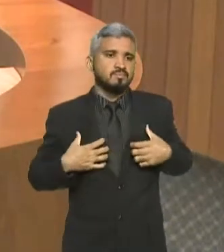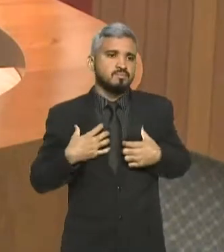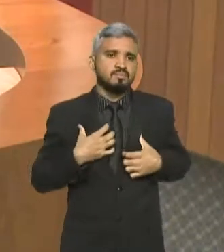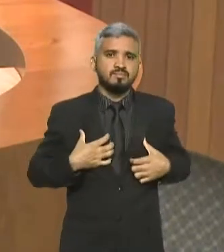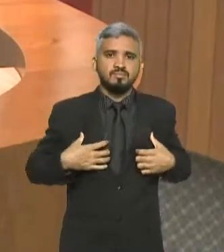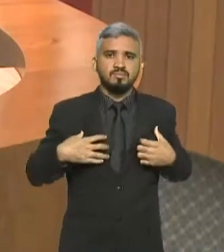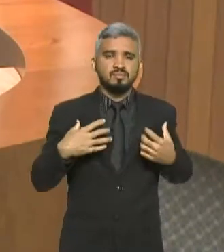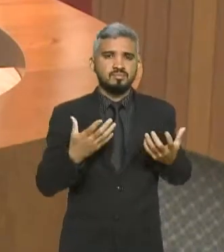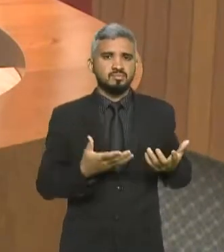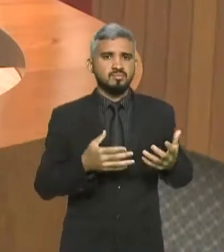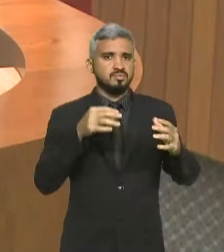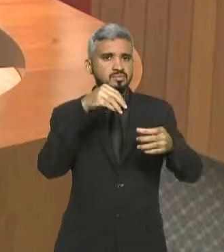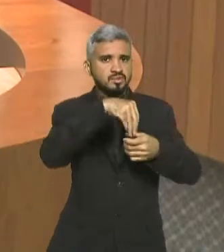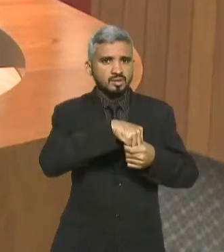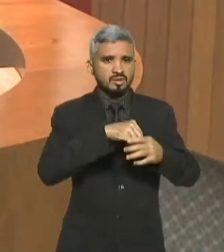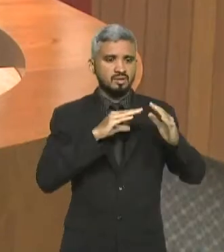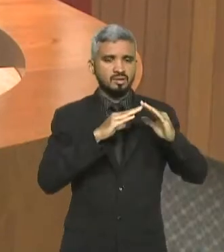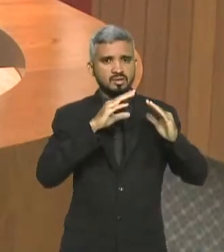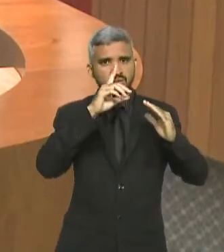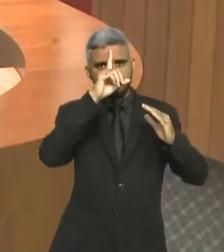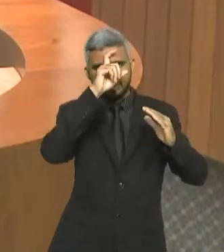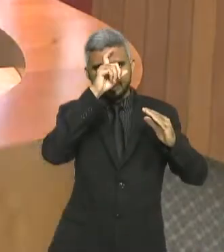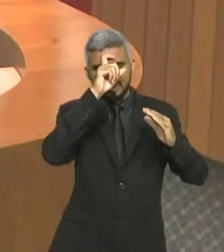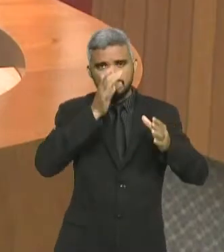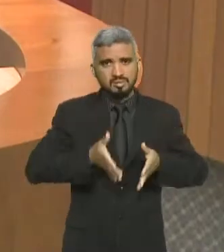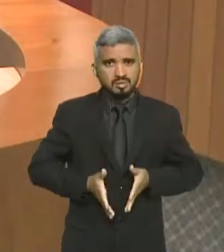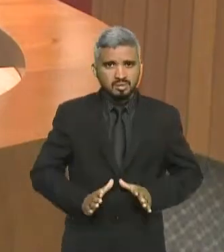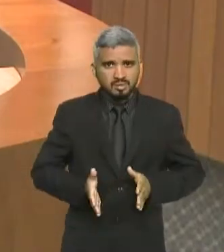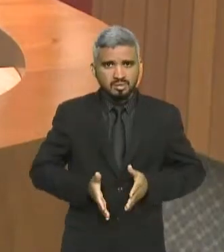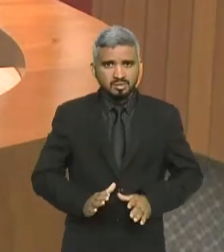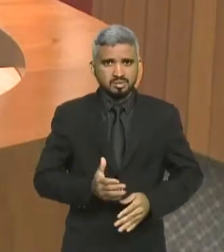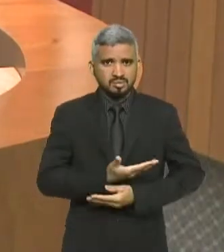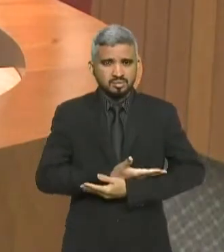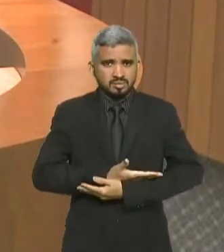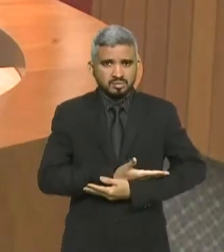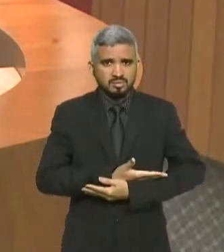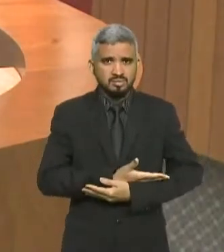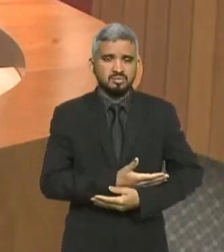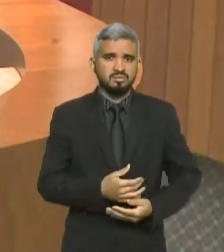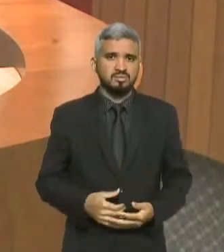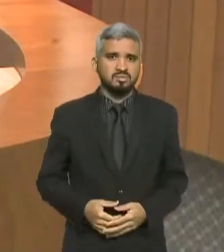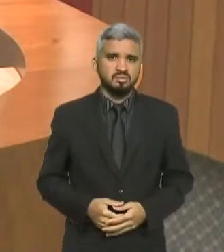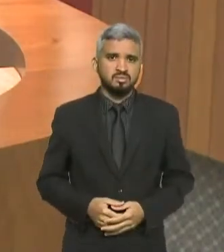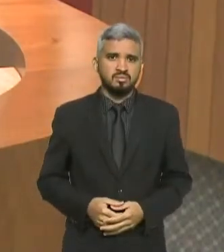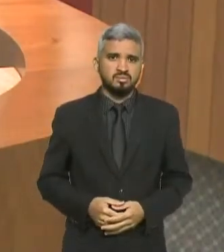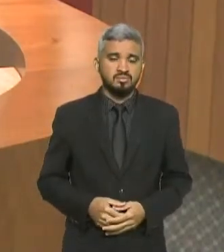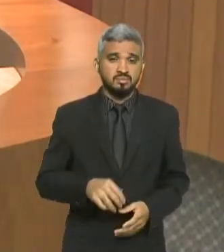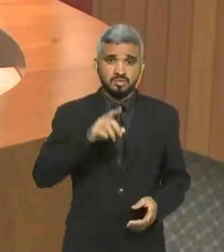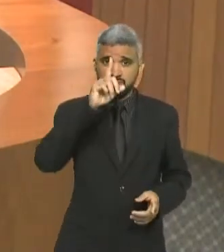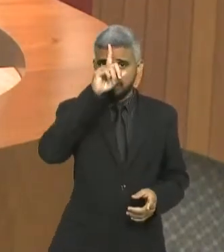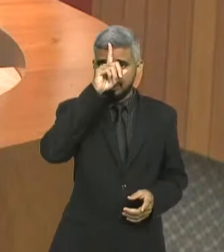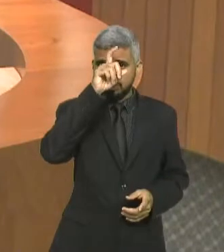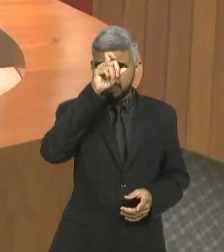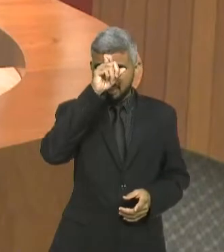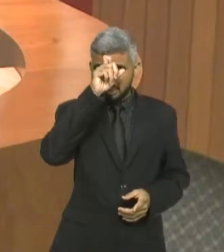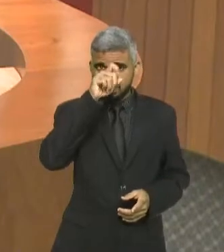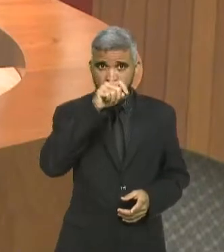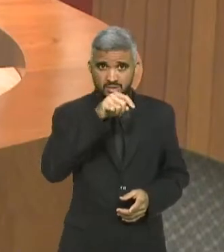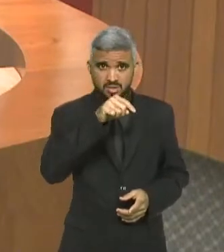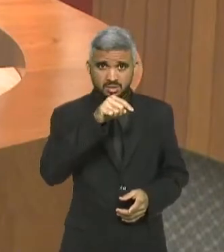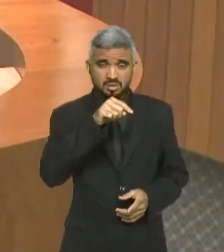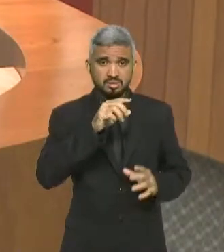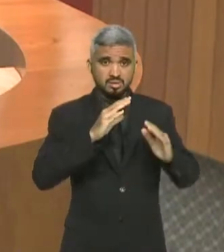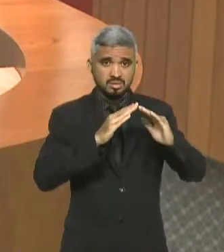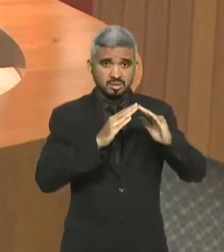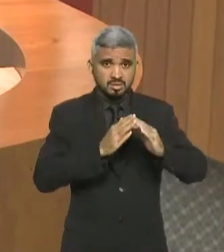daquele hospital, que deveria, deputado Ricardo Rios, dar a luz, porque a maternidade